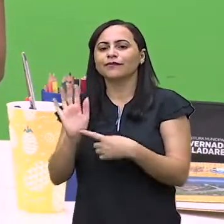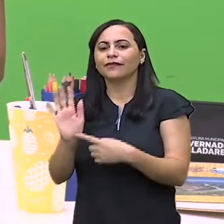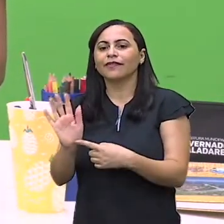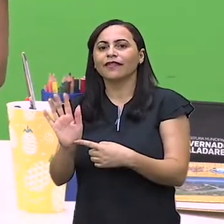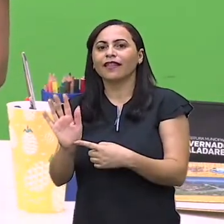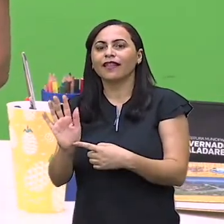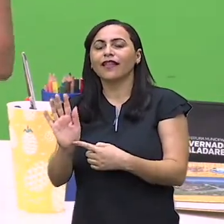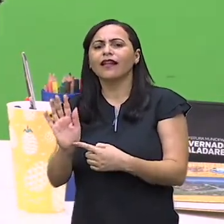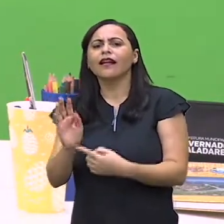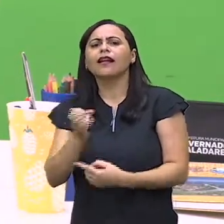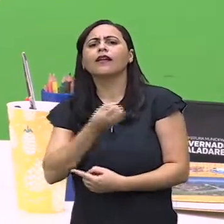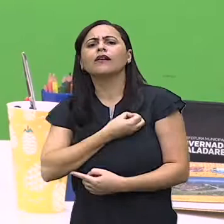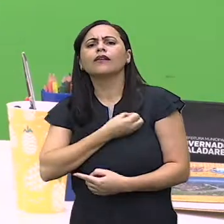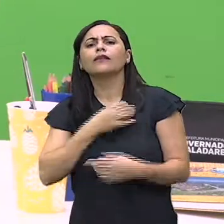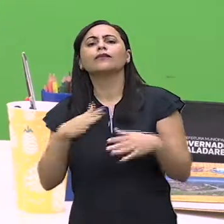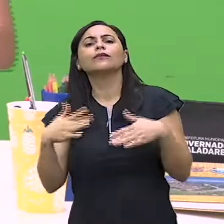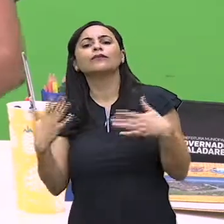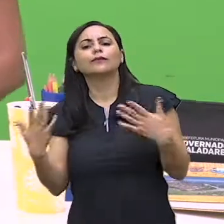Olha o que eu tirei!